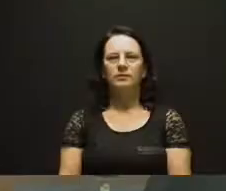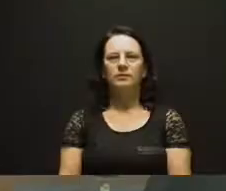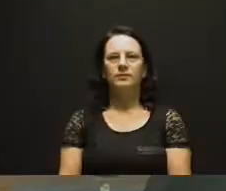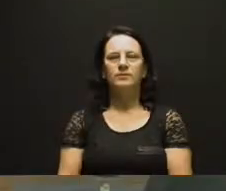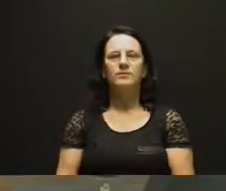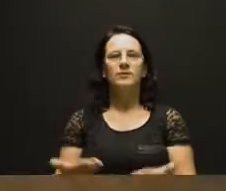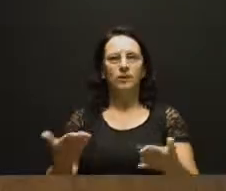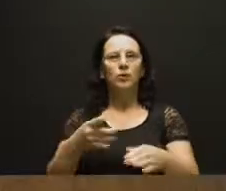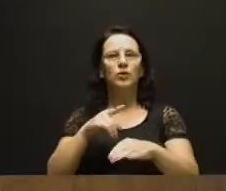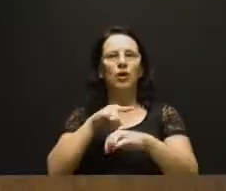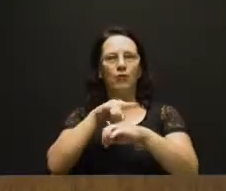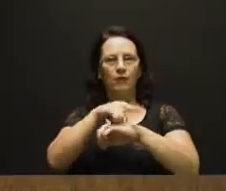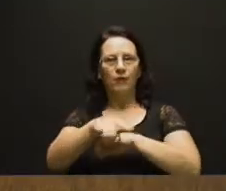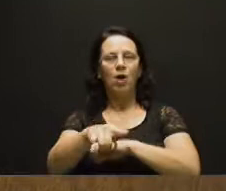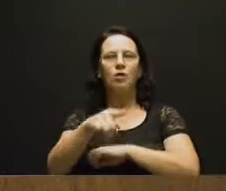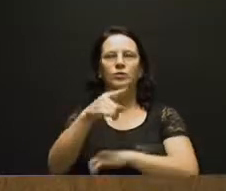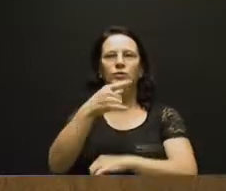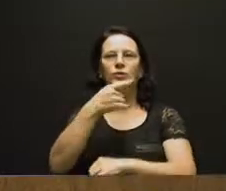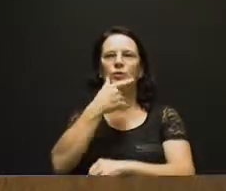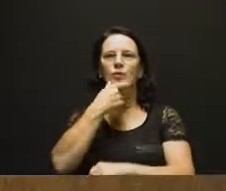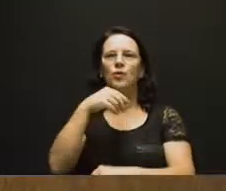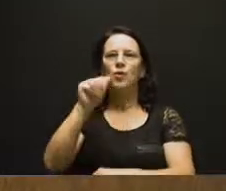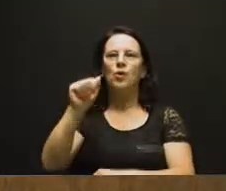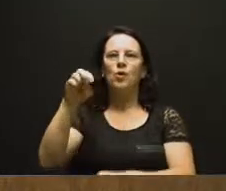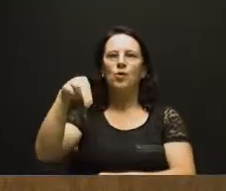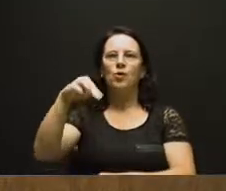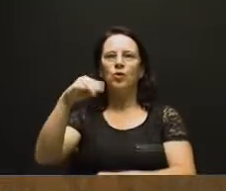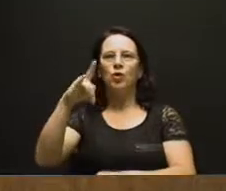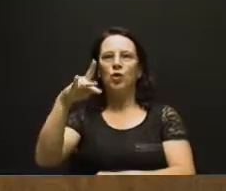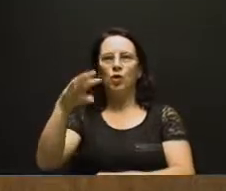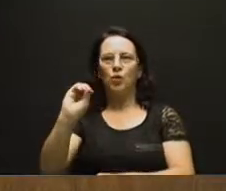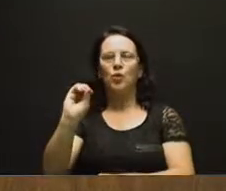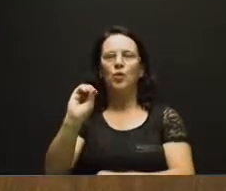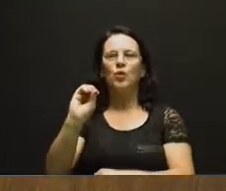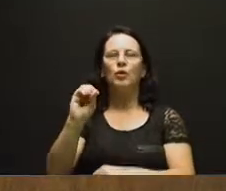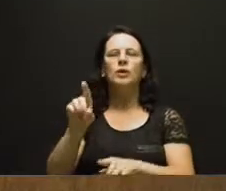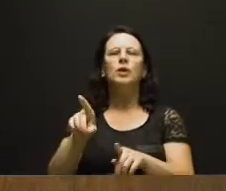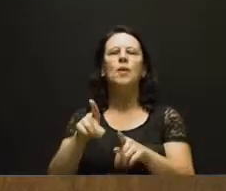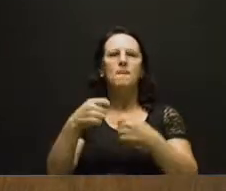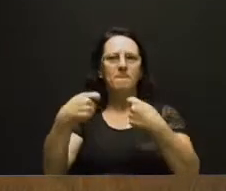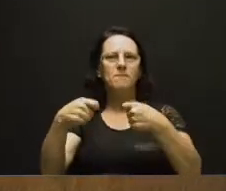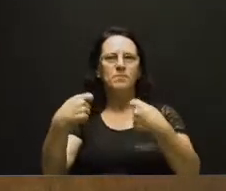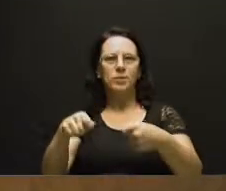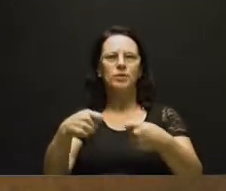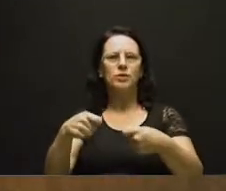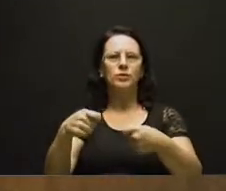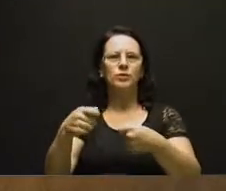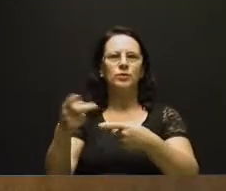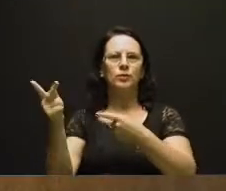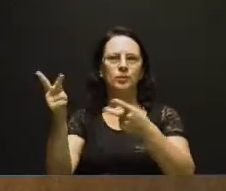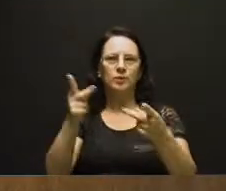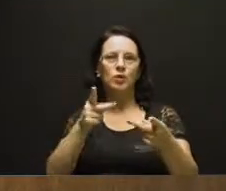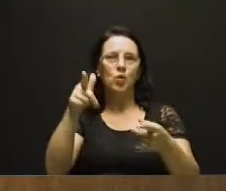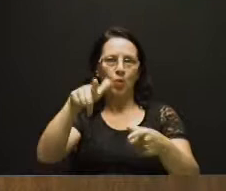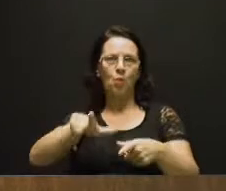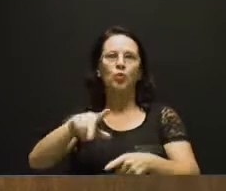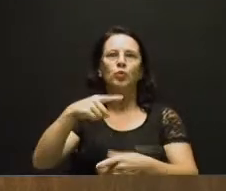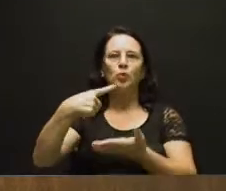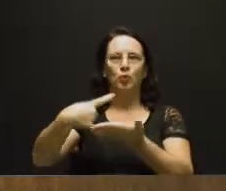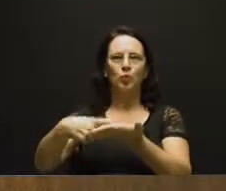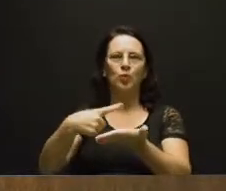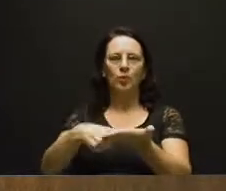justifico a ausência do doutor antónio sérgio messias que precisou fazer se presente em outro compromisso